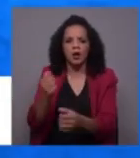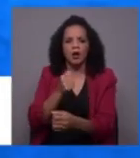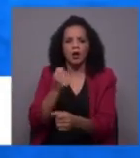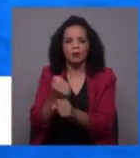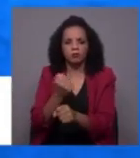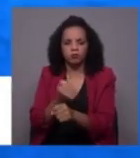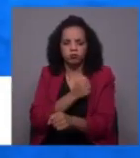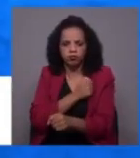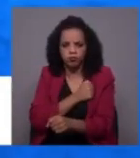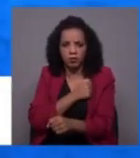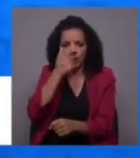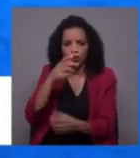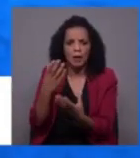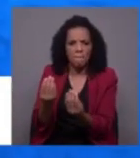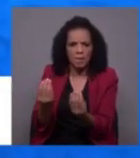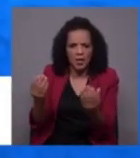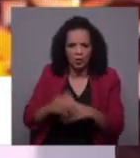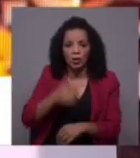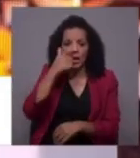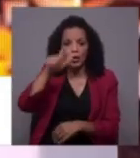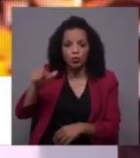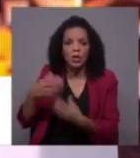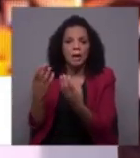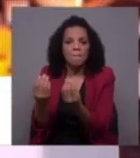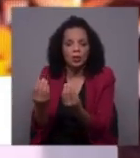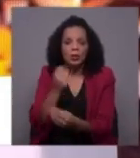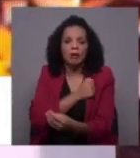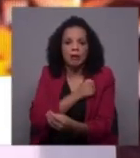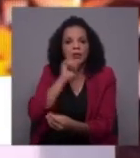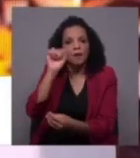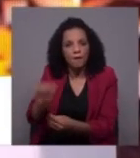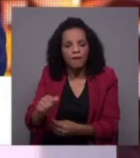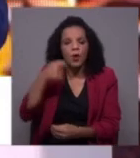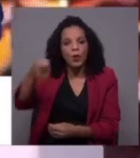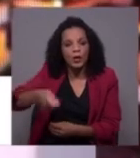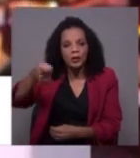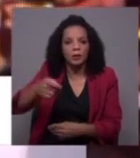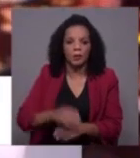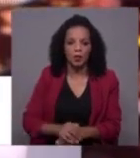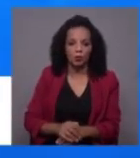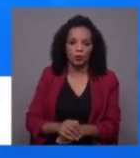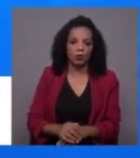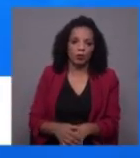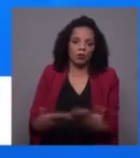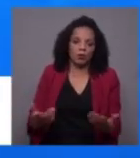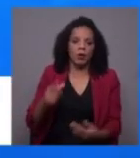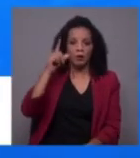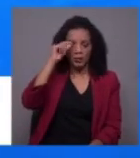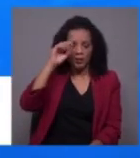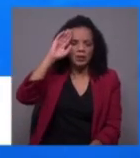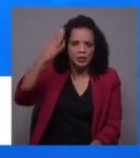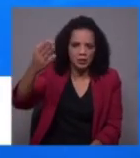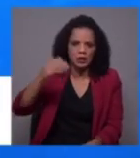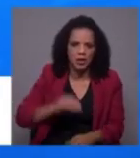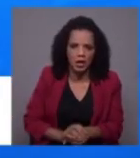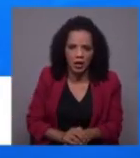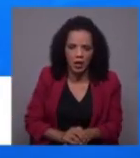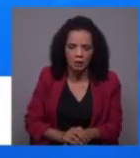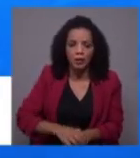as pessoas estão com medo, Beatriz. As pessoas têm medo de meter as suas casas no arrendamento. Muito menos, Fernando Medina sabe disso,